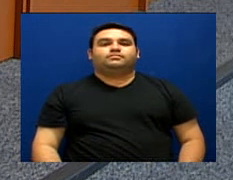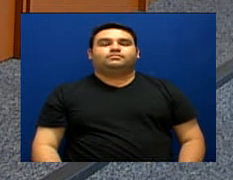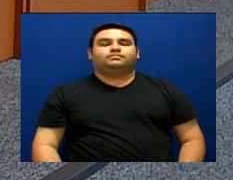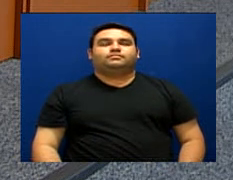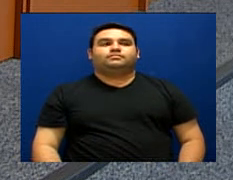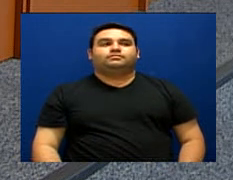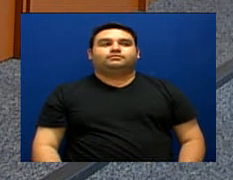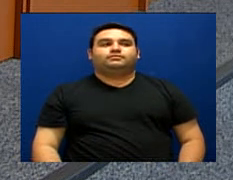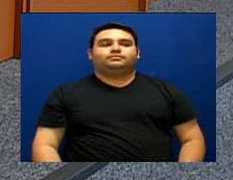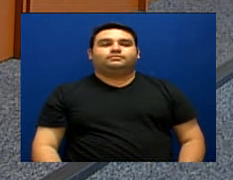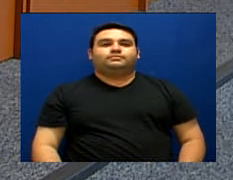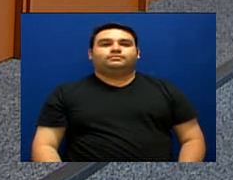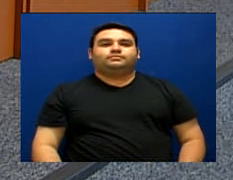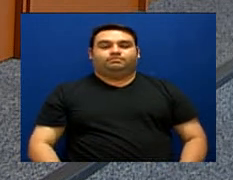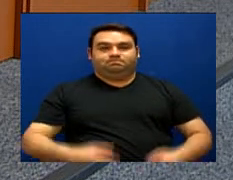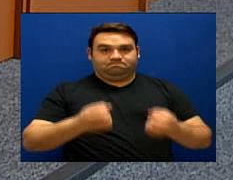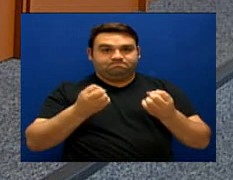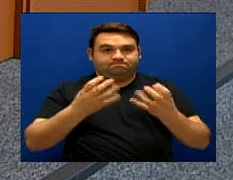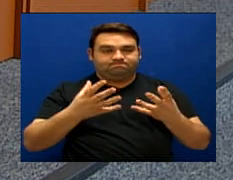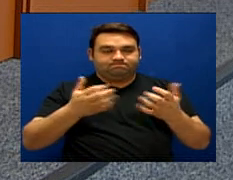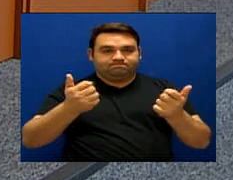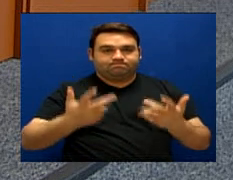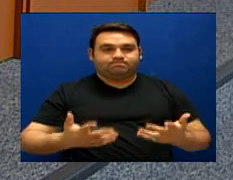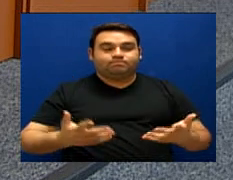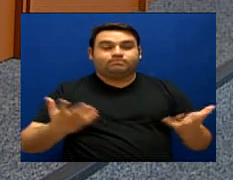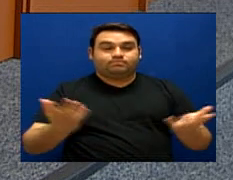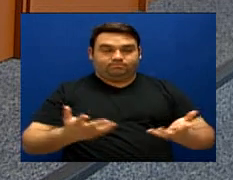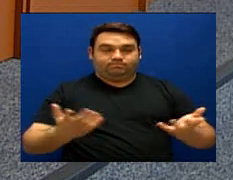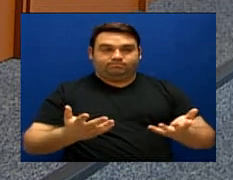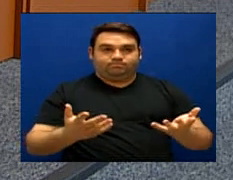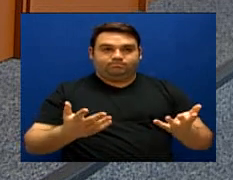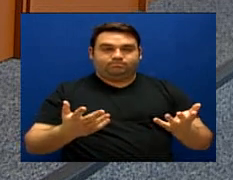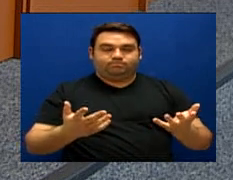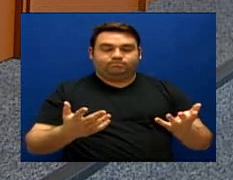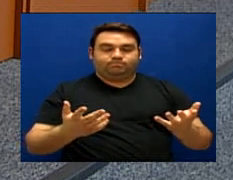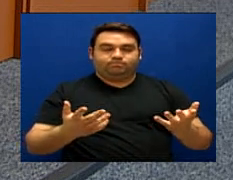Aí. Bom, aqui nós vamos...